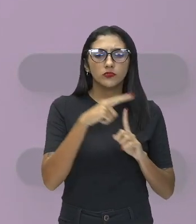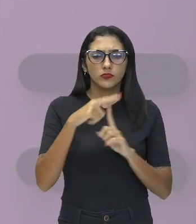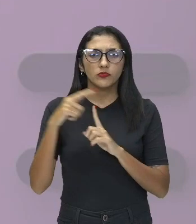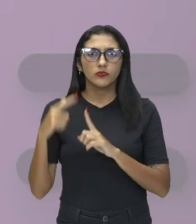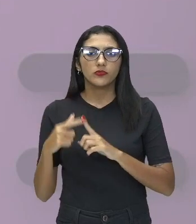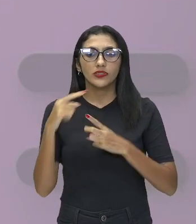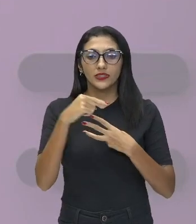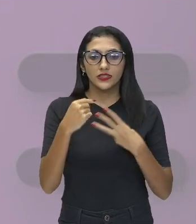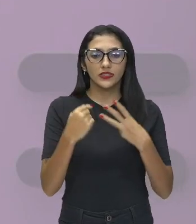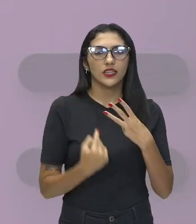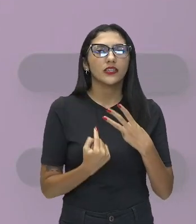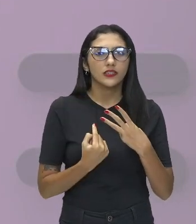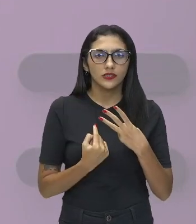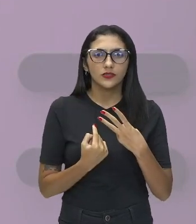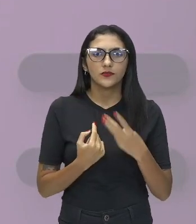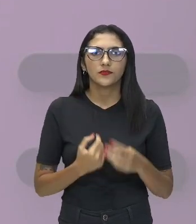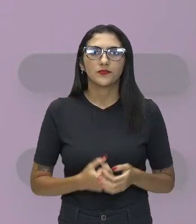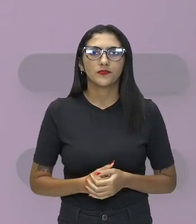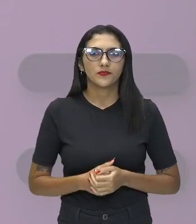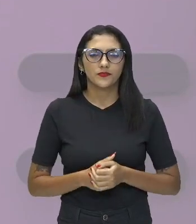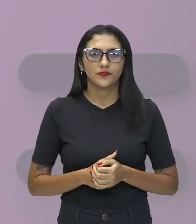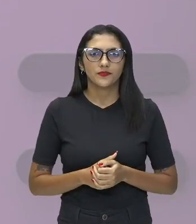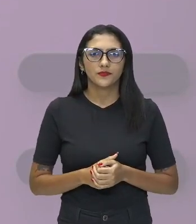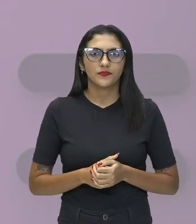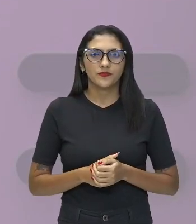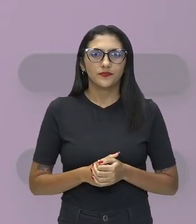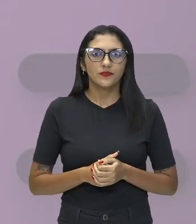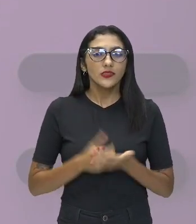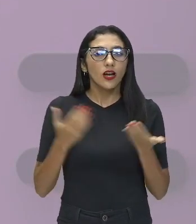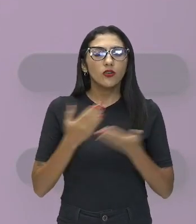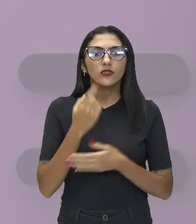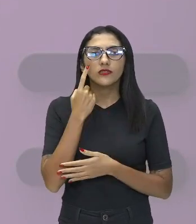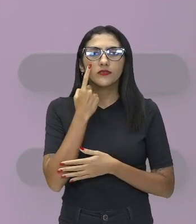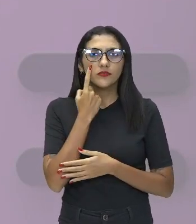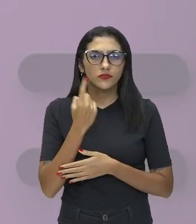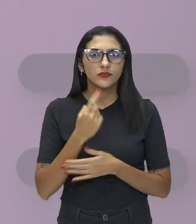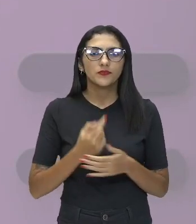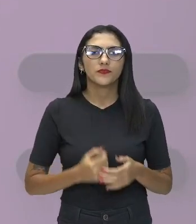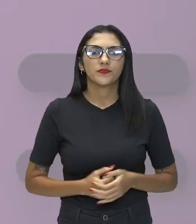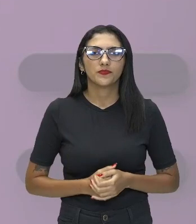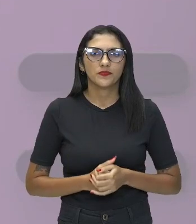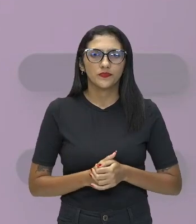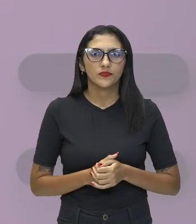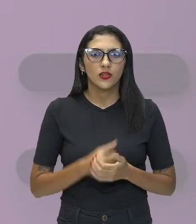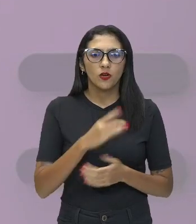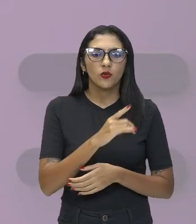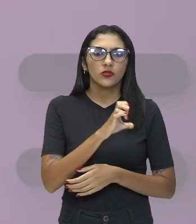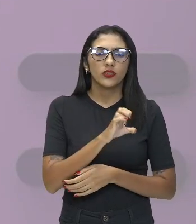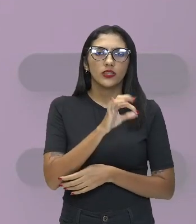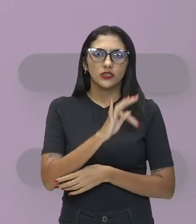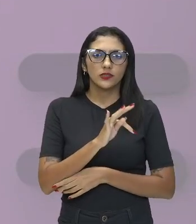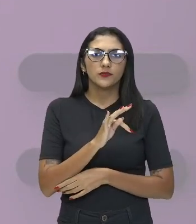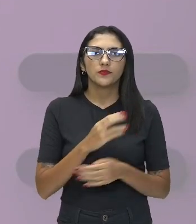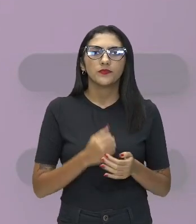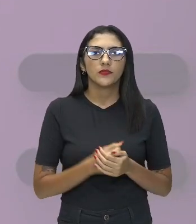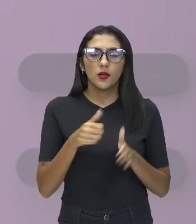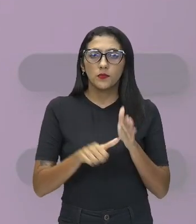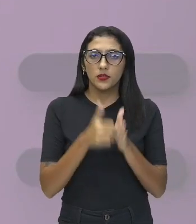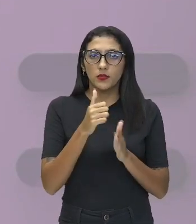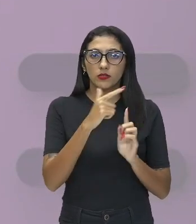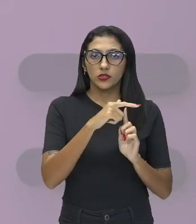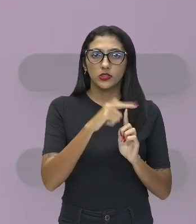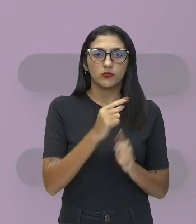estudar aqui no nosso curso, ok? Vamos começar falando sobre os determinantes de ordem 1 e